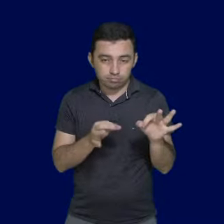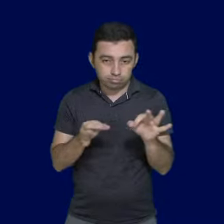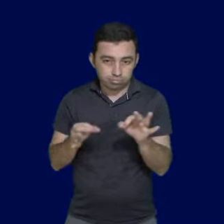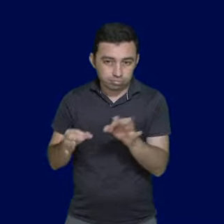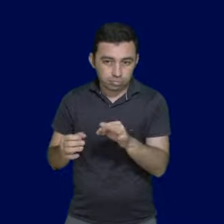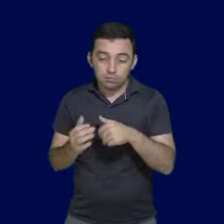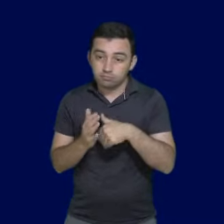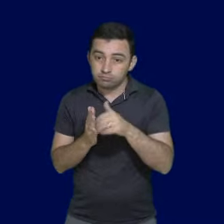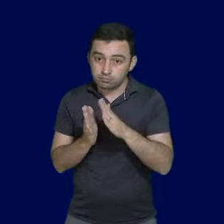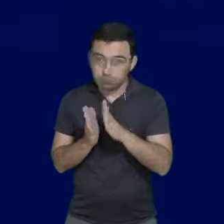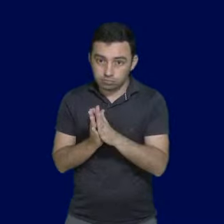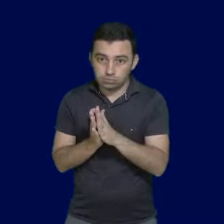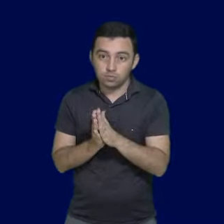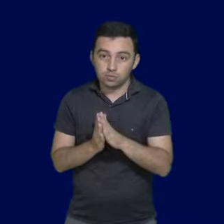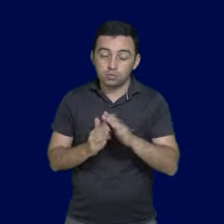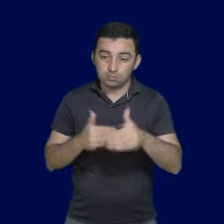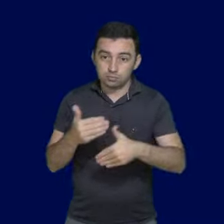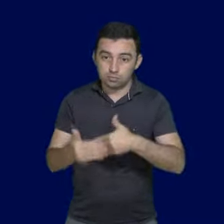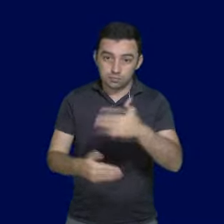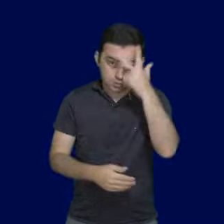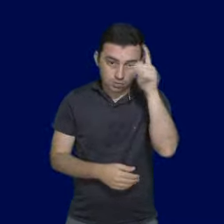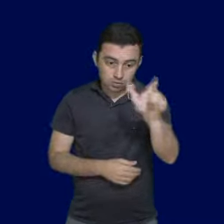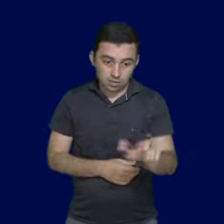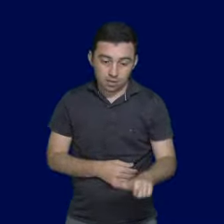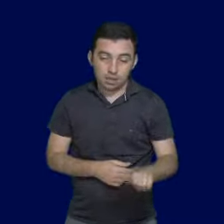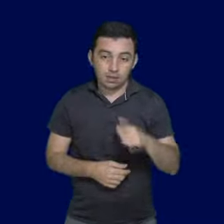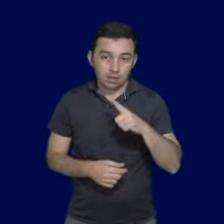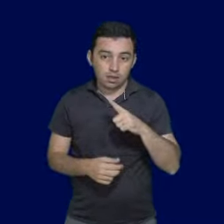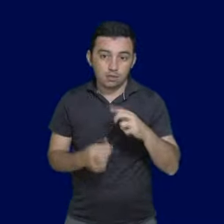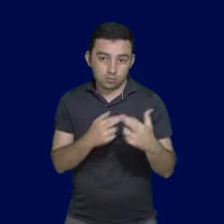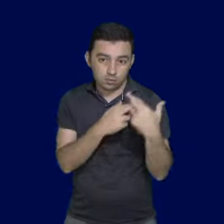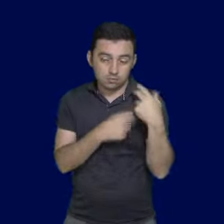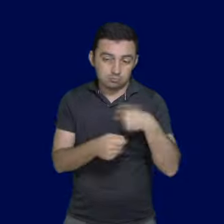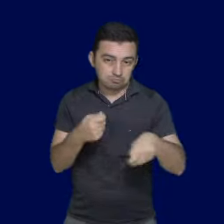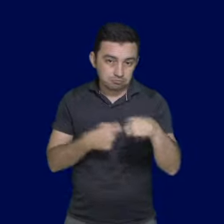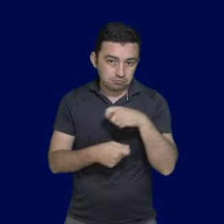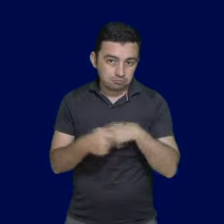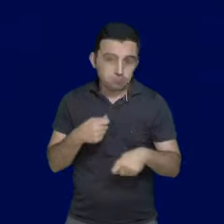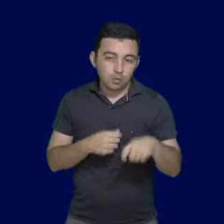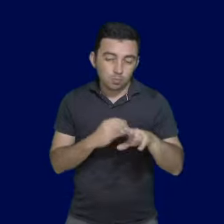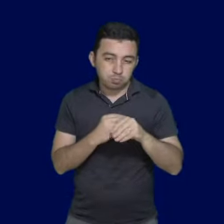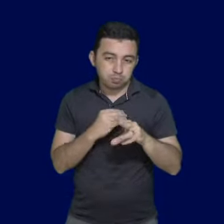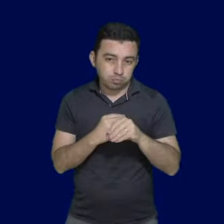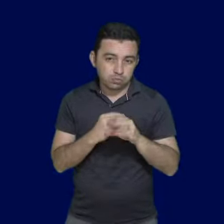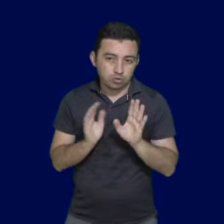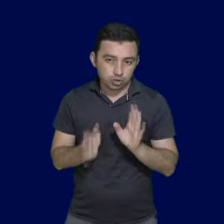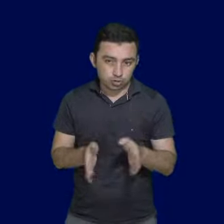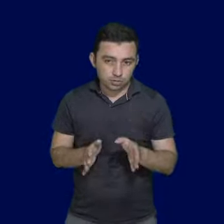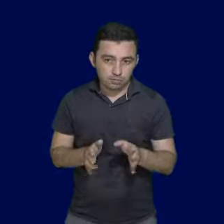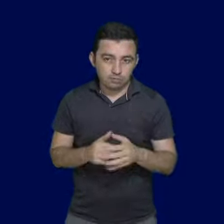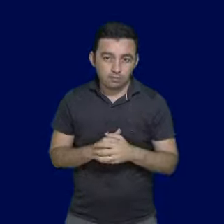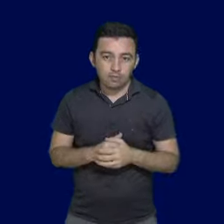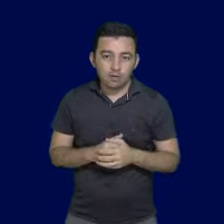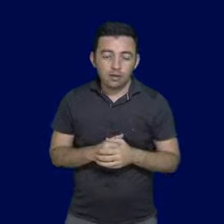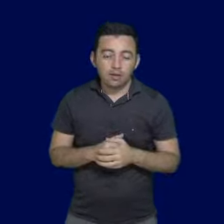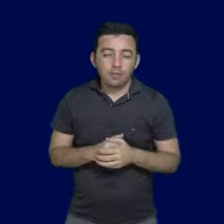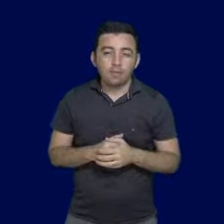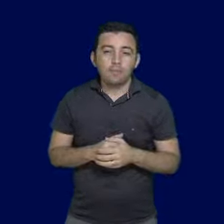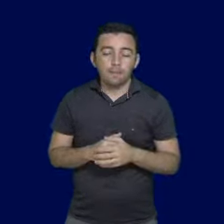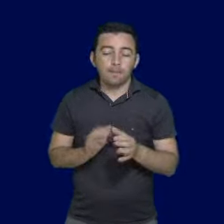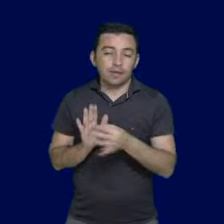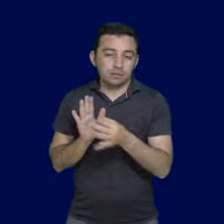caráter transitório aos membros que exerçam funções administrativas de forma acumulada com atividade legislativa. Com pareceres favoráveis